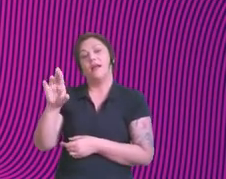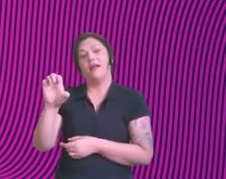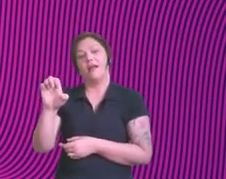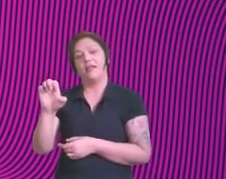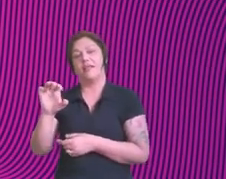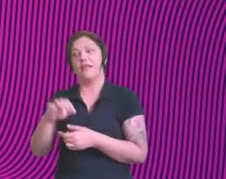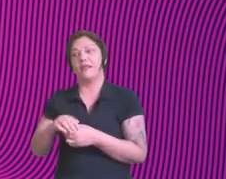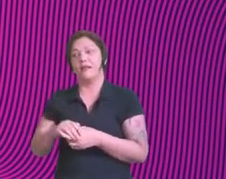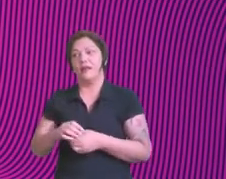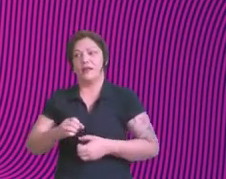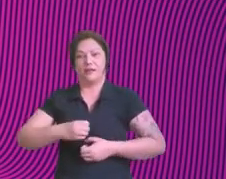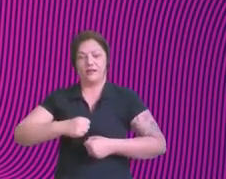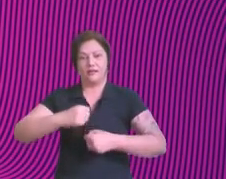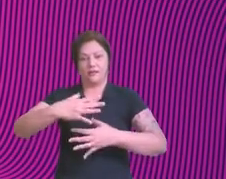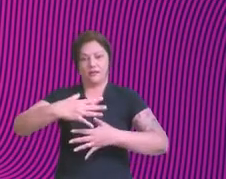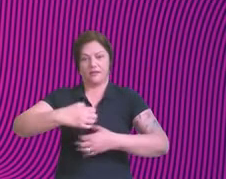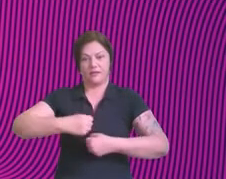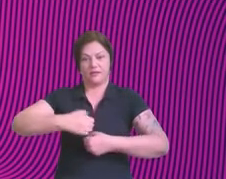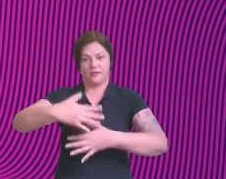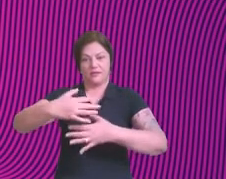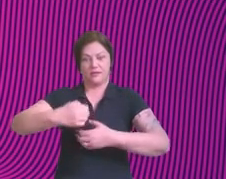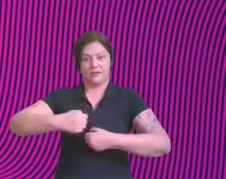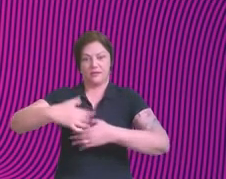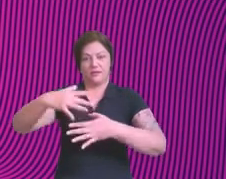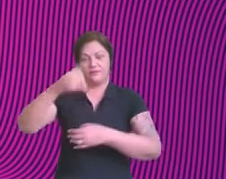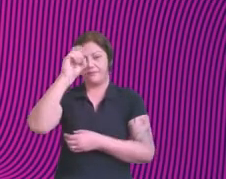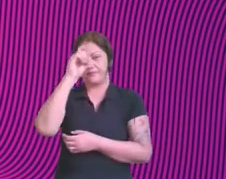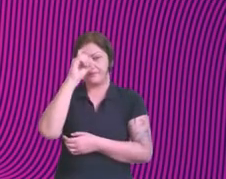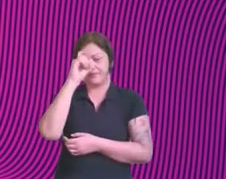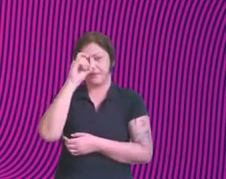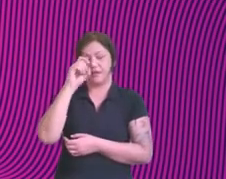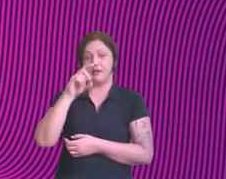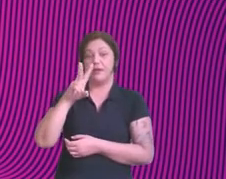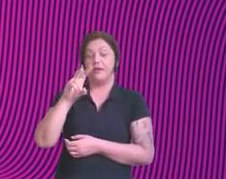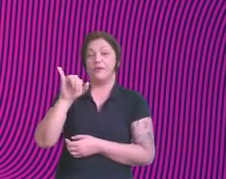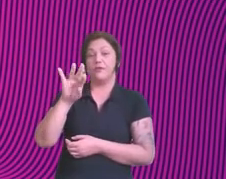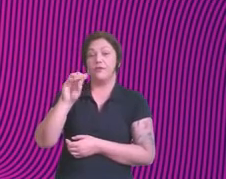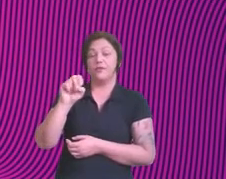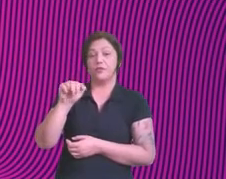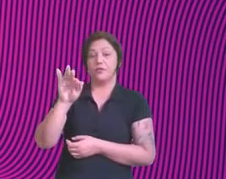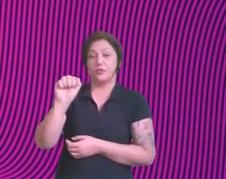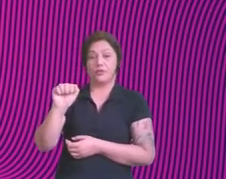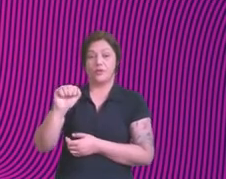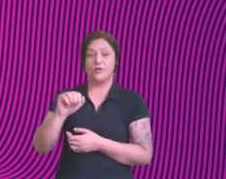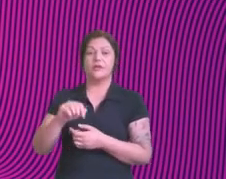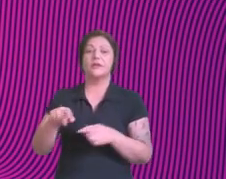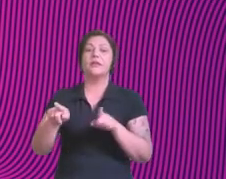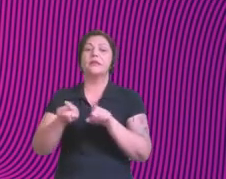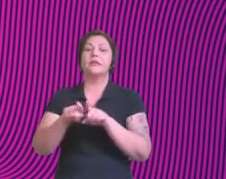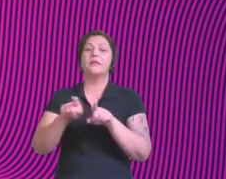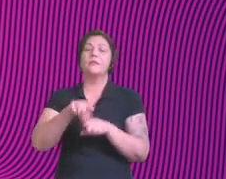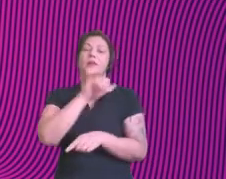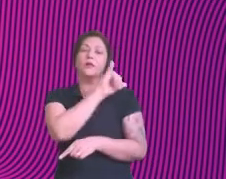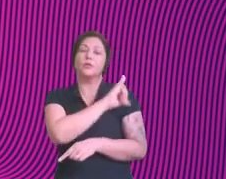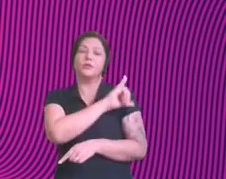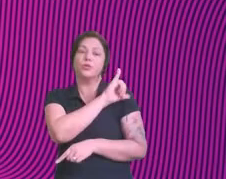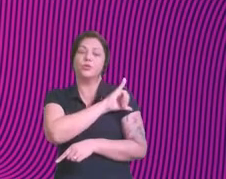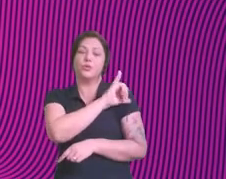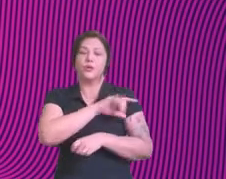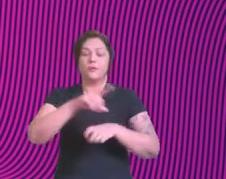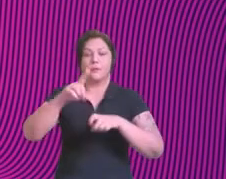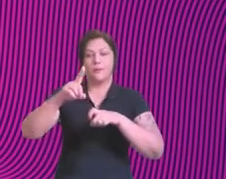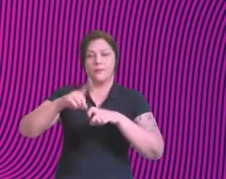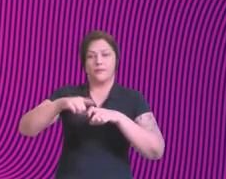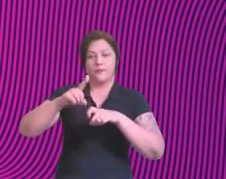intervencionista do Hospital Vitória Samaritano Barra, e doutor Djalma Coelho, médico endoscopista do